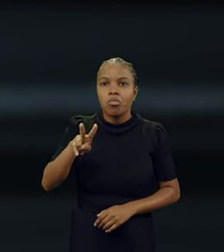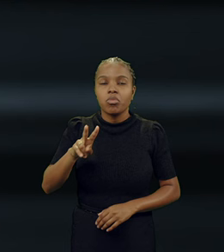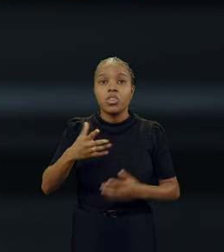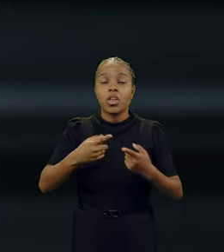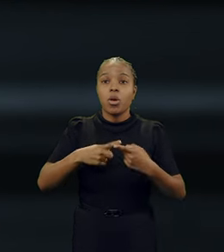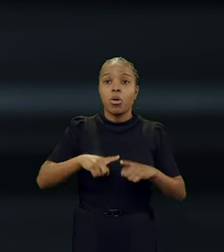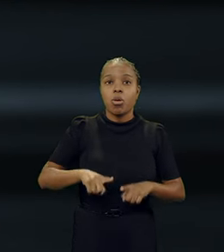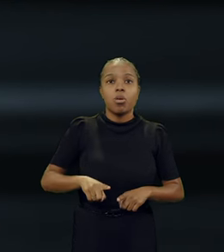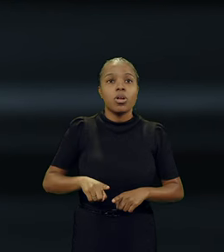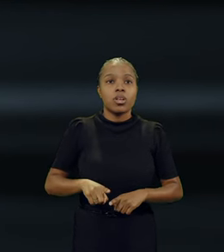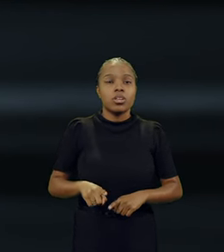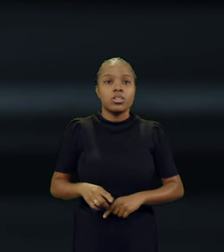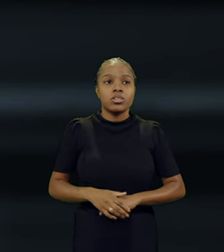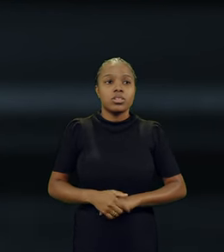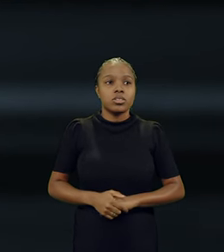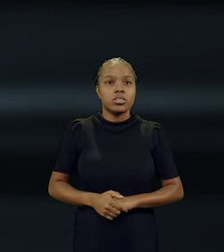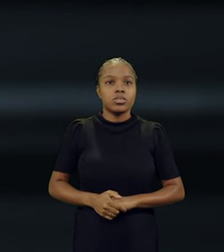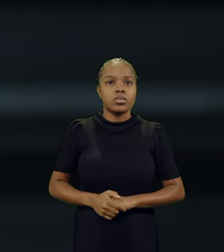Mas